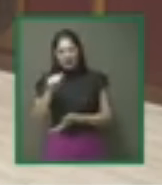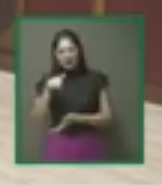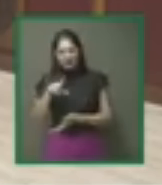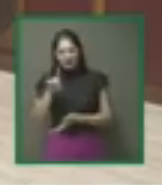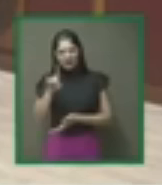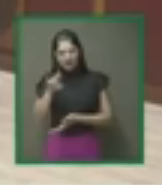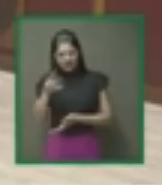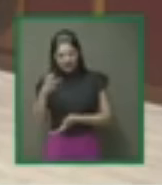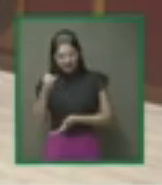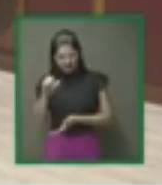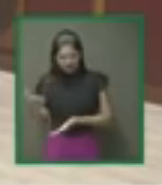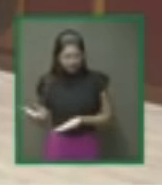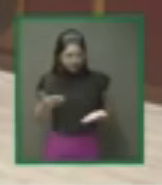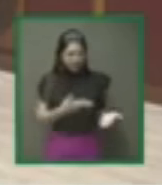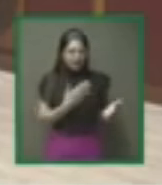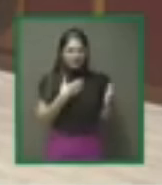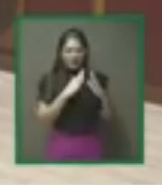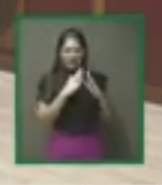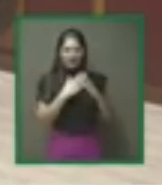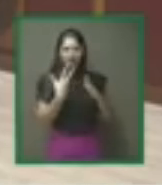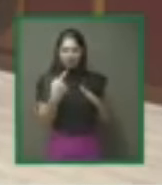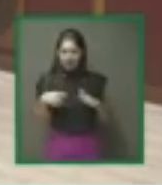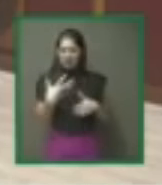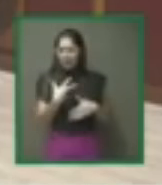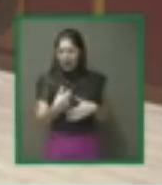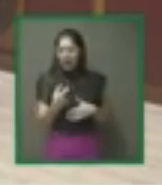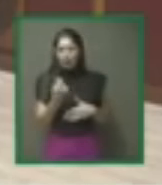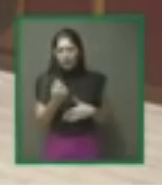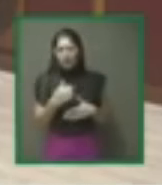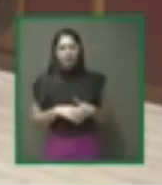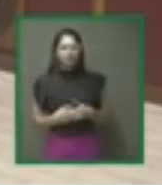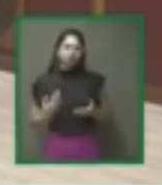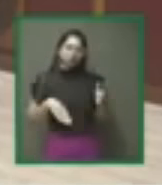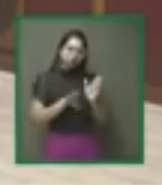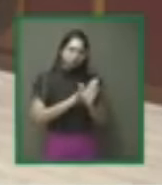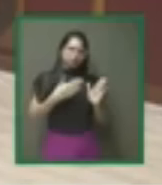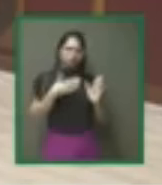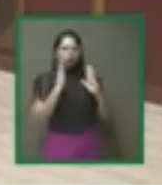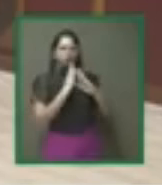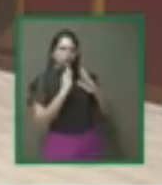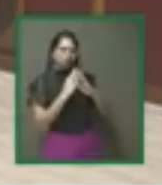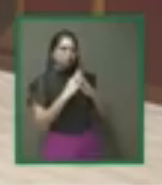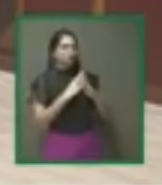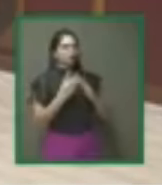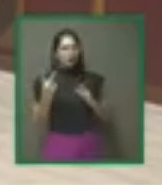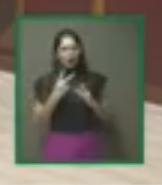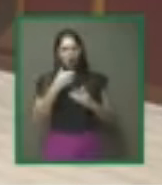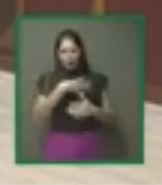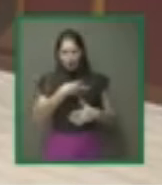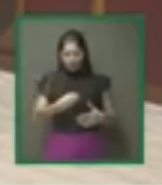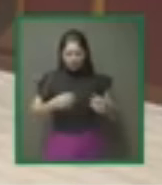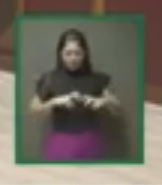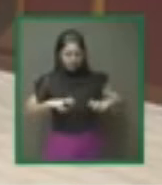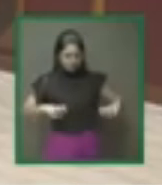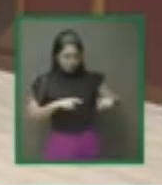para a gente fazer, para eu poder dar o dinheiro para ele. E aí ele chegou aqui em casa, eu estava com os meus filhos no quarto, a Silvia estava